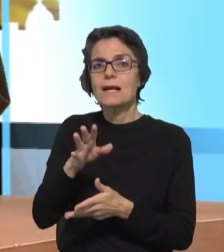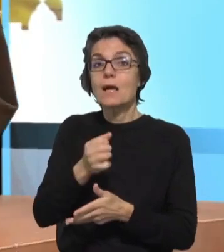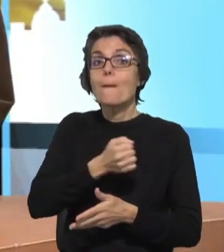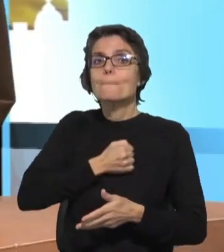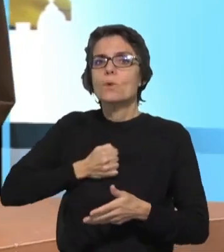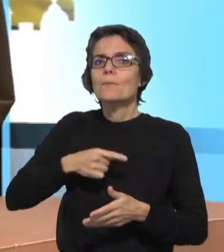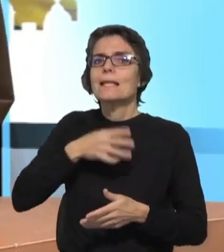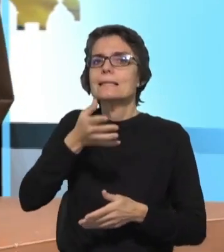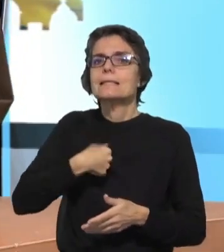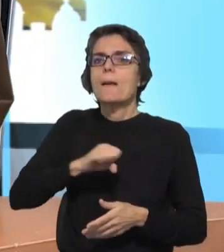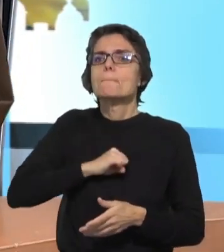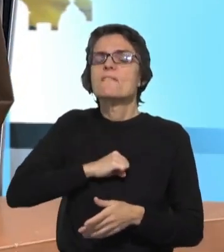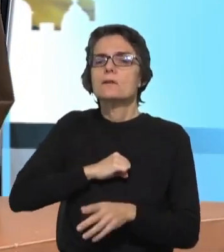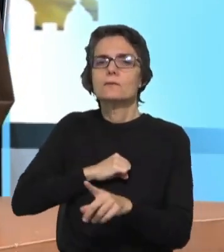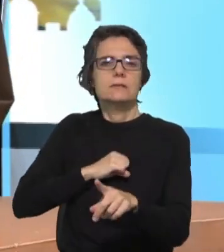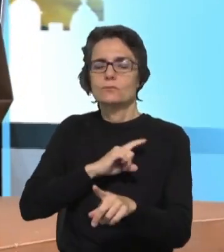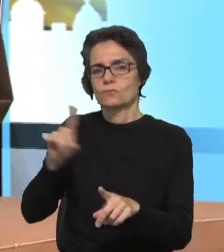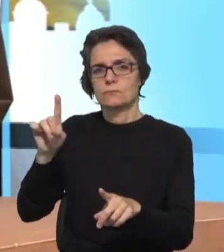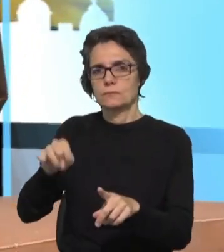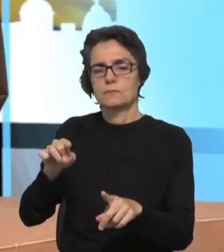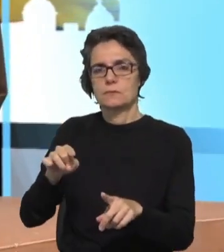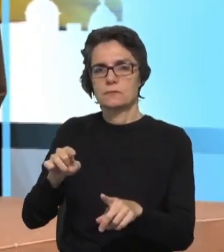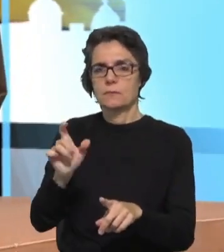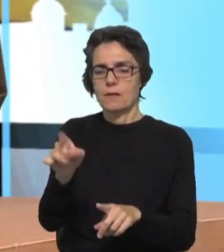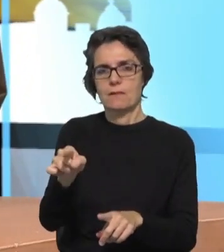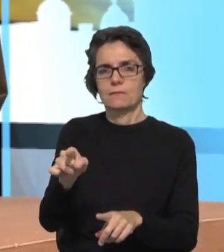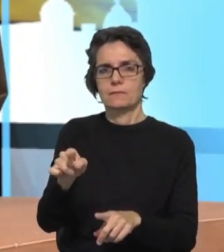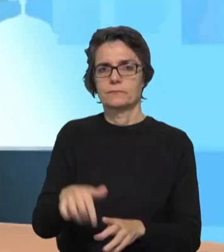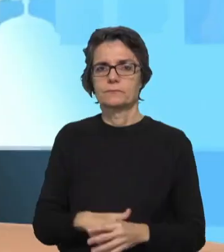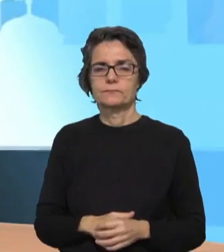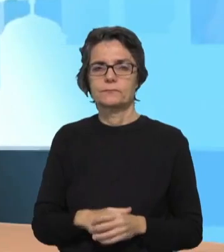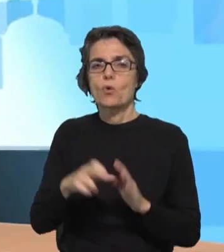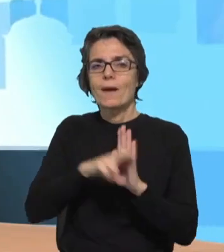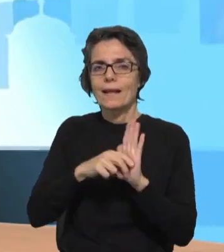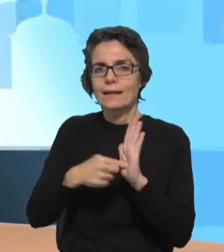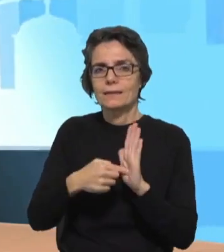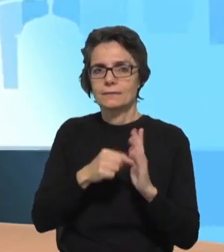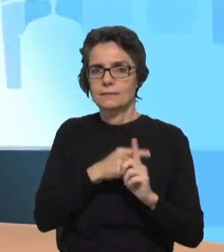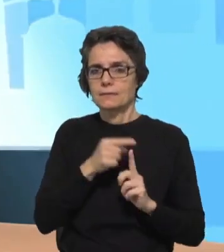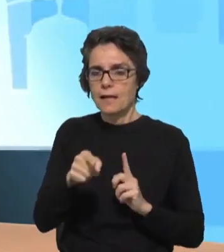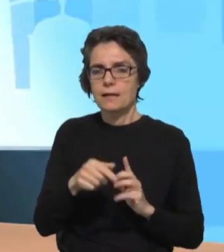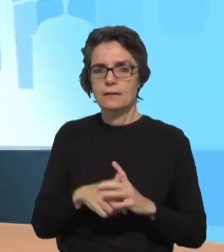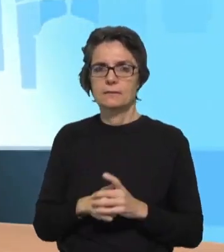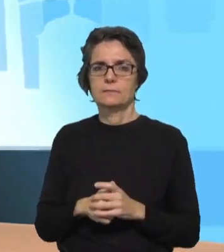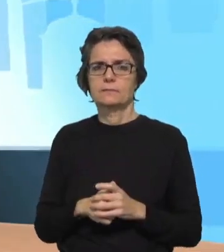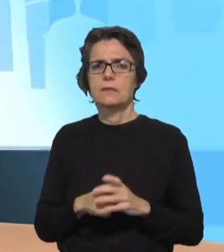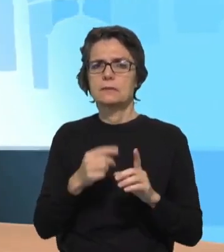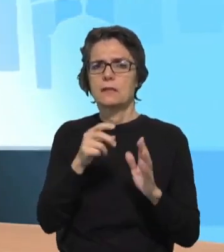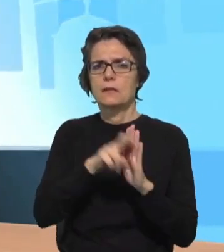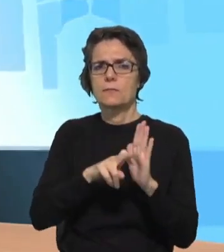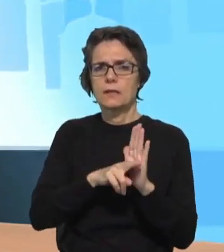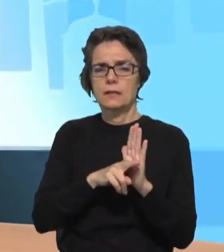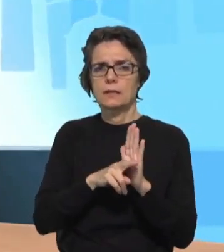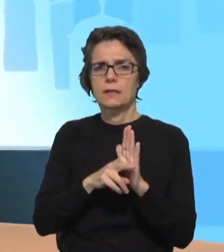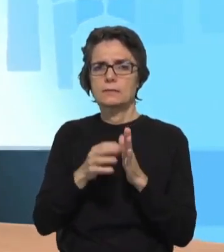uma inovação na vida religiosa da Igreja. Então. É uma regra que foca o essencial de todo o